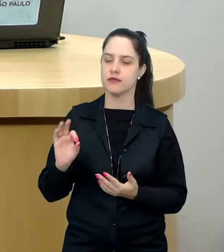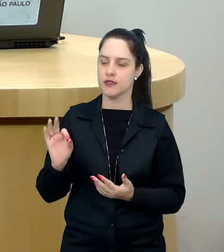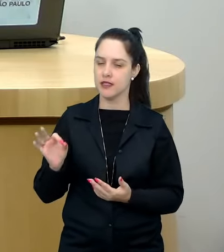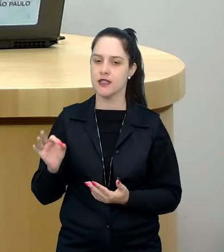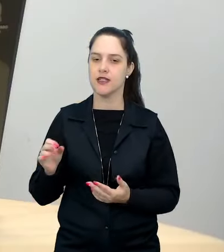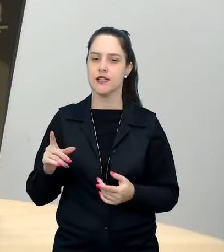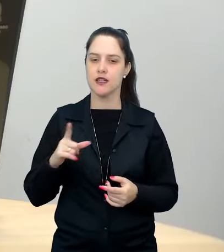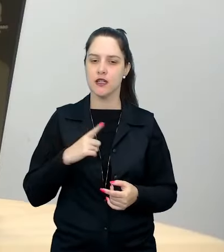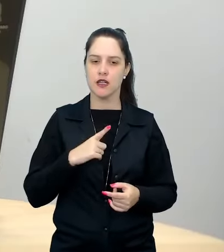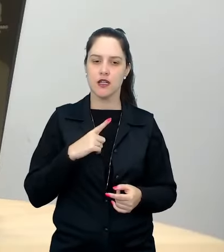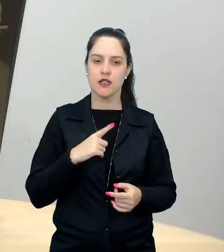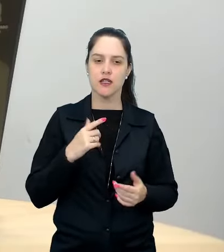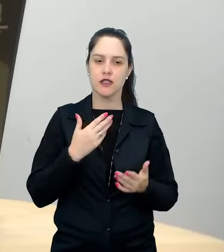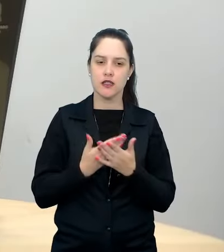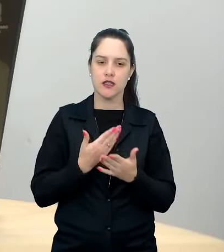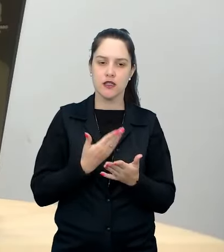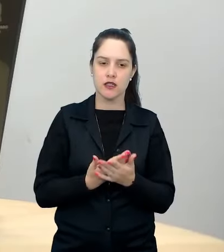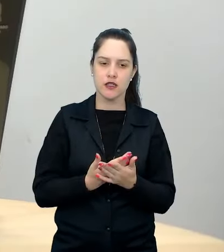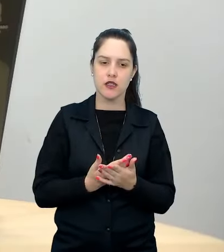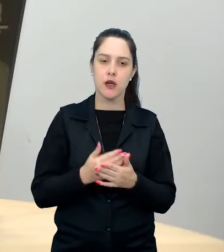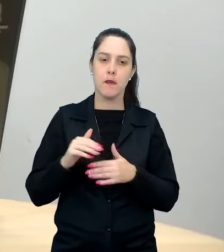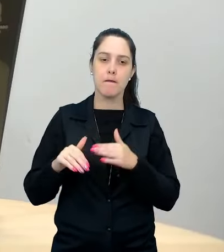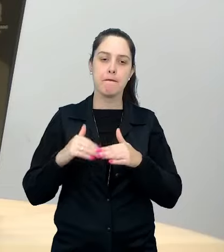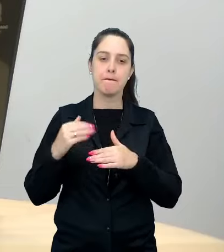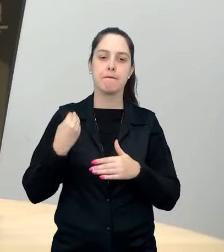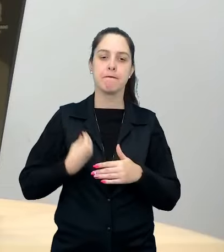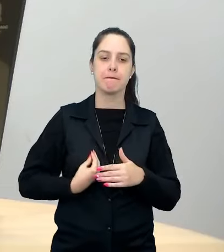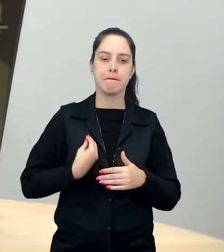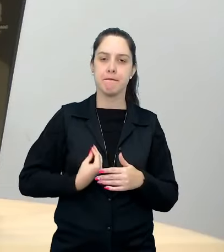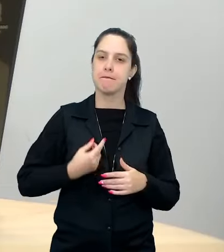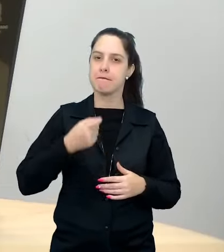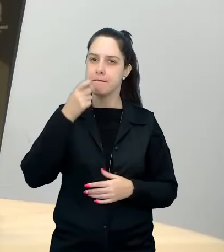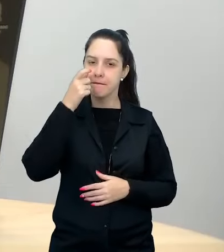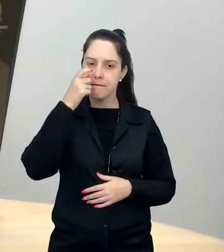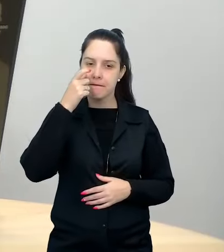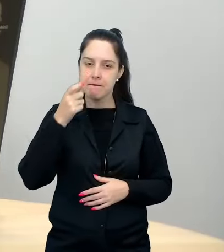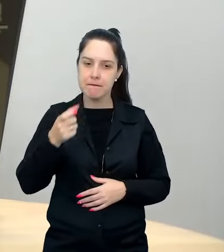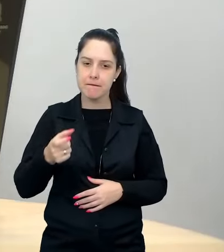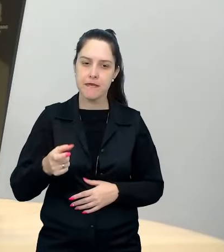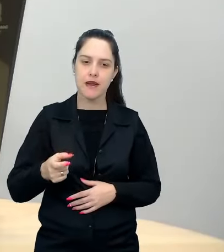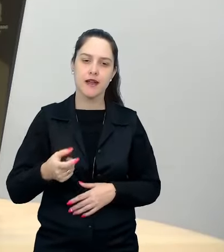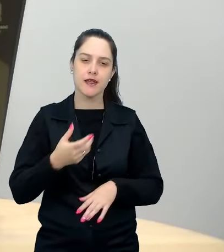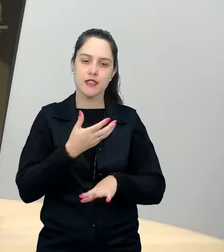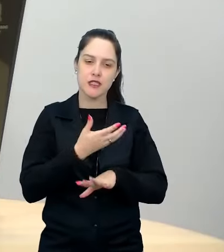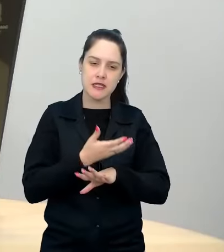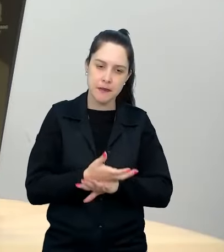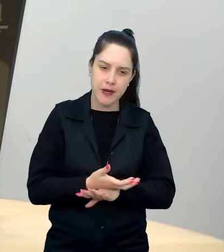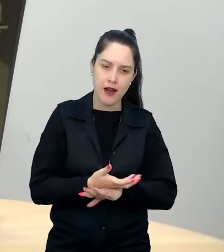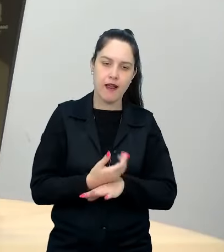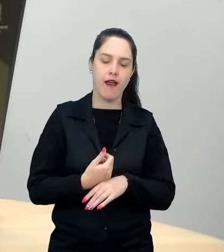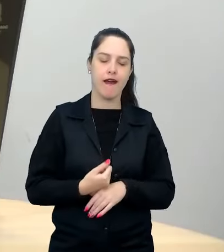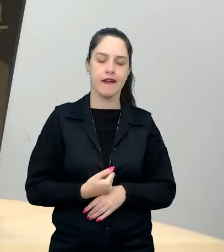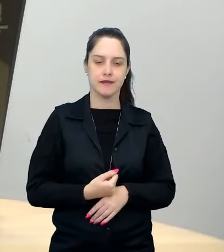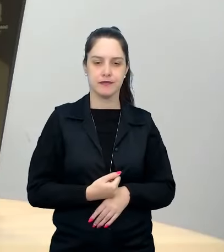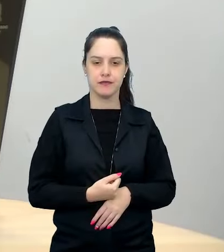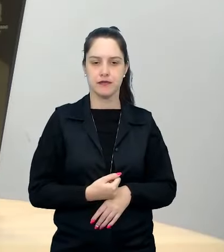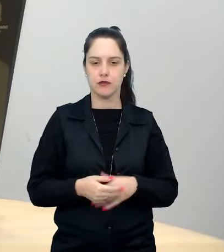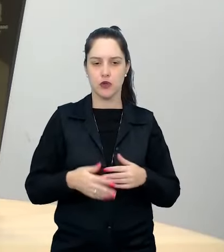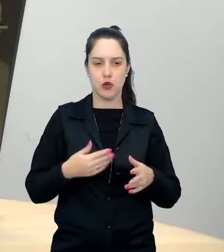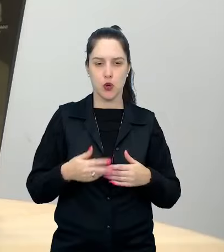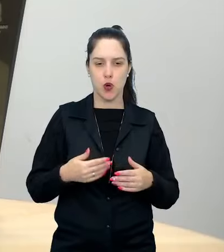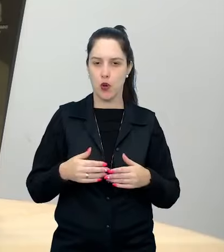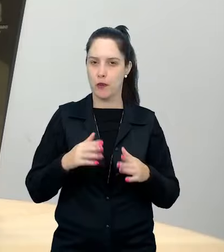aí tem escolas aí com projetos bem interessantes, interdisciplinar, que transborda aí os